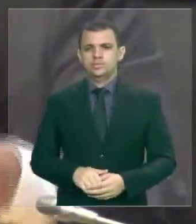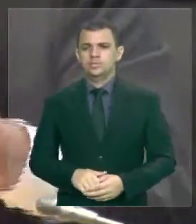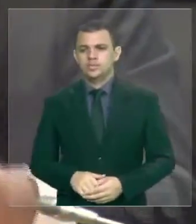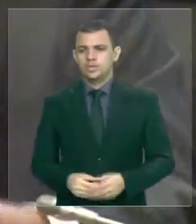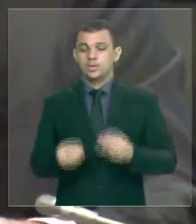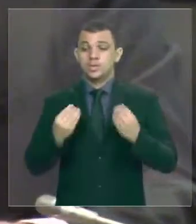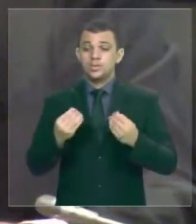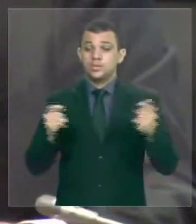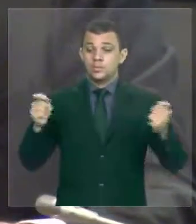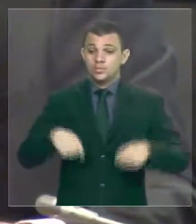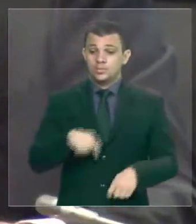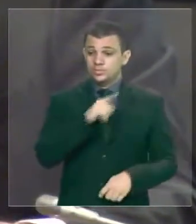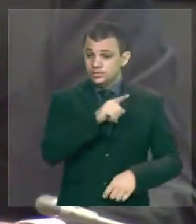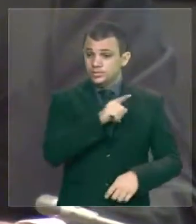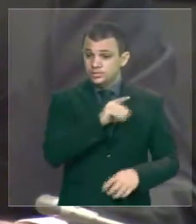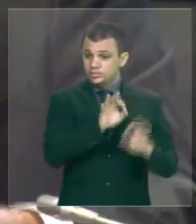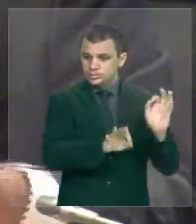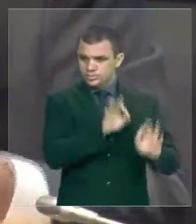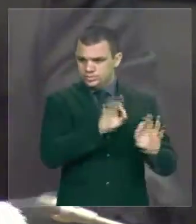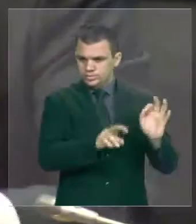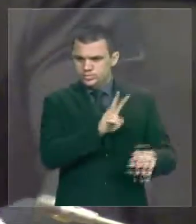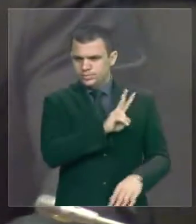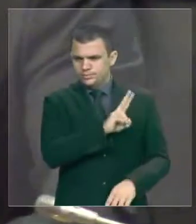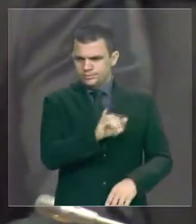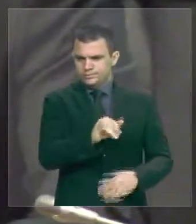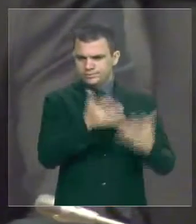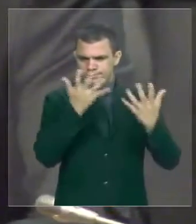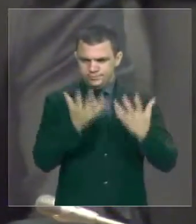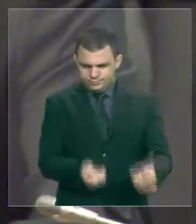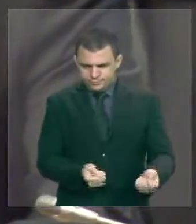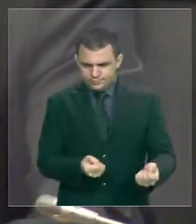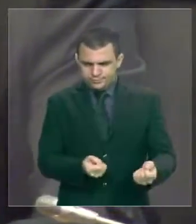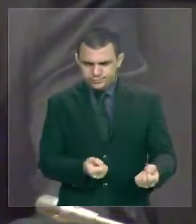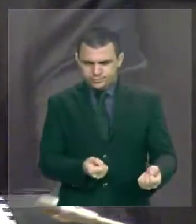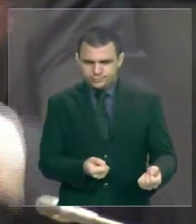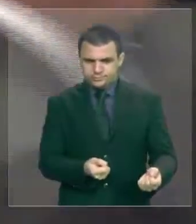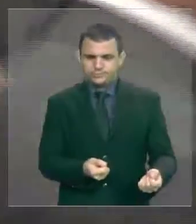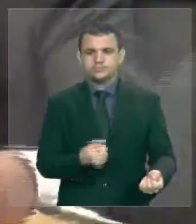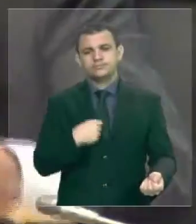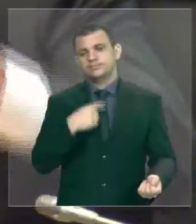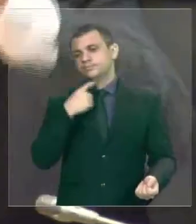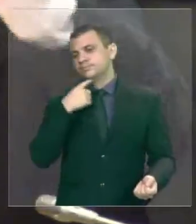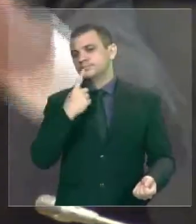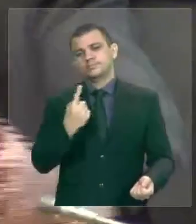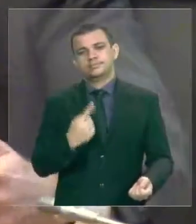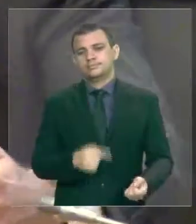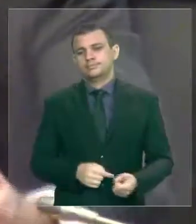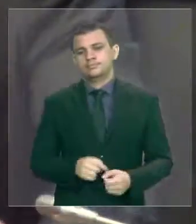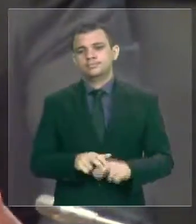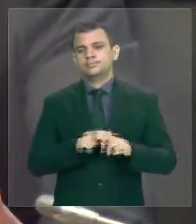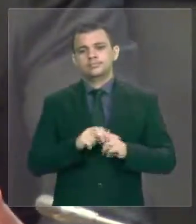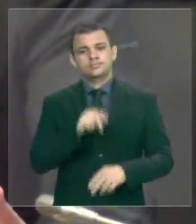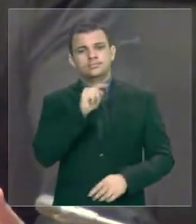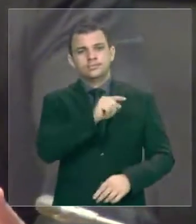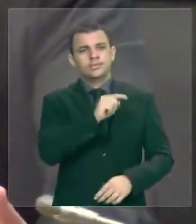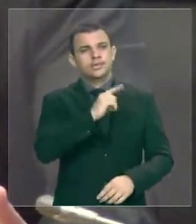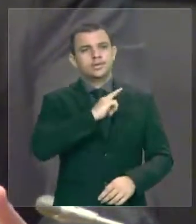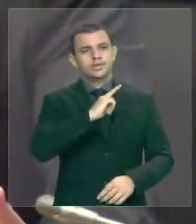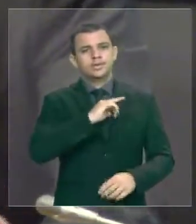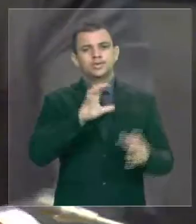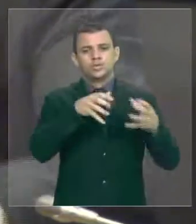que o Tribunal do Estado do Maranhão, com a envergadura dos nossos